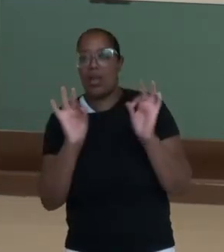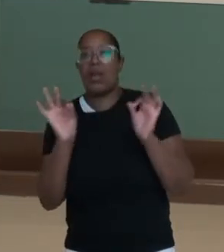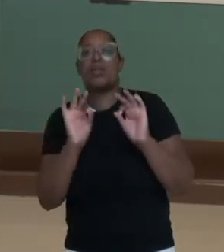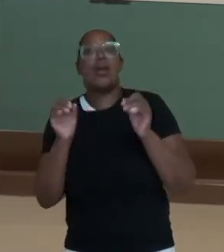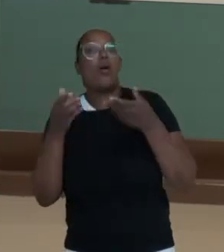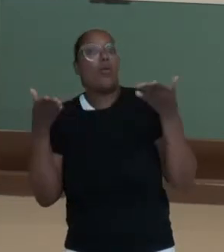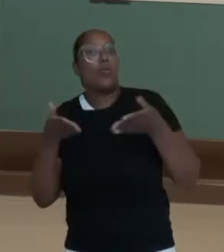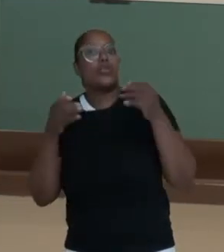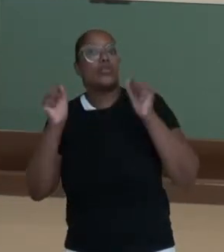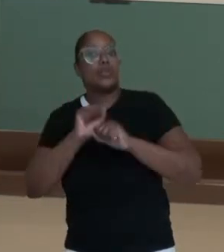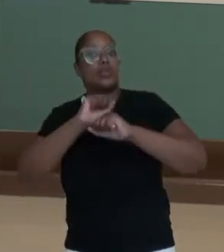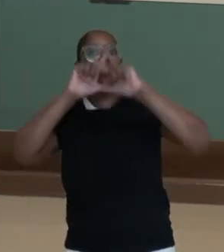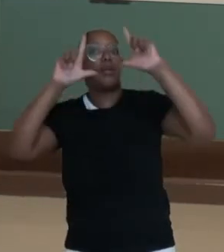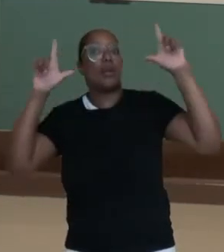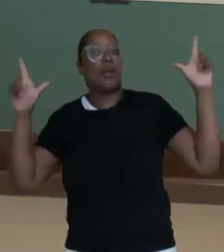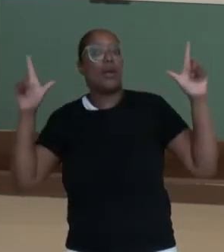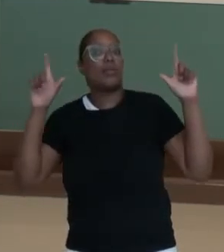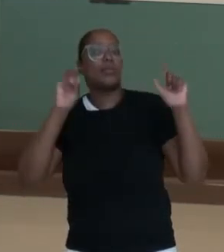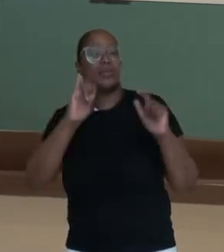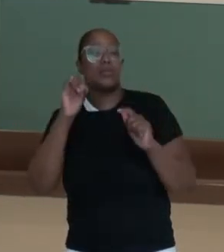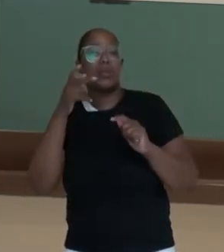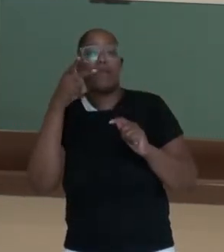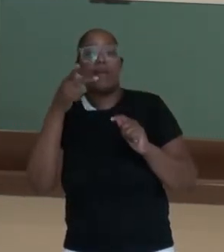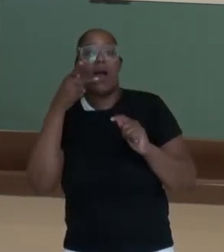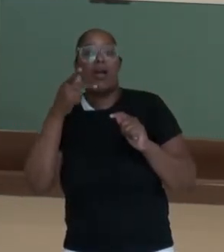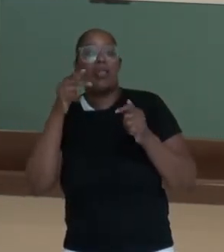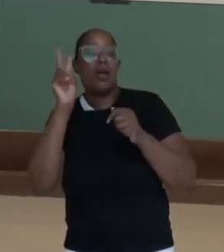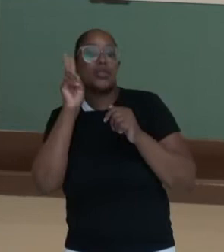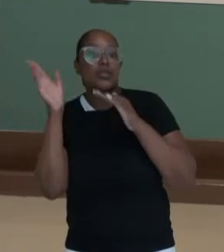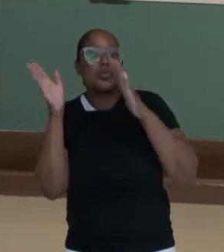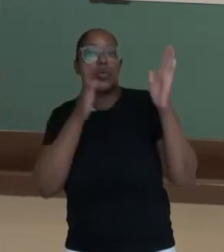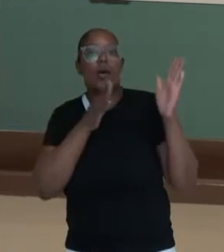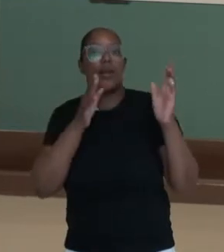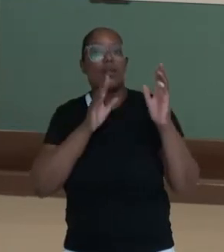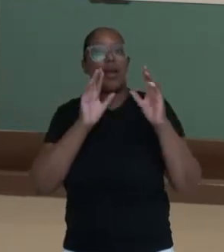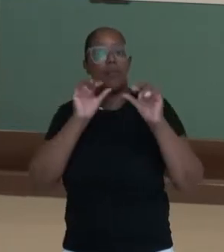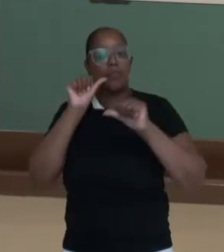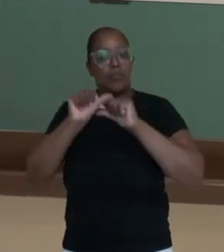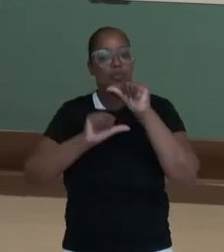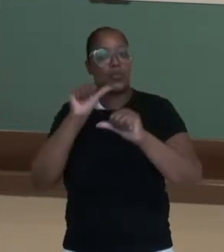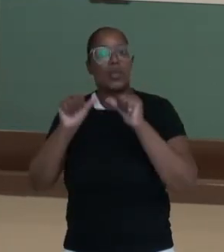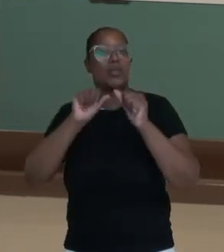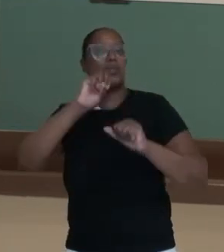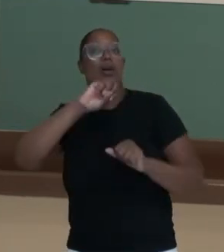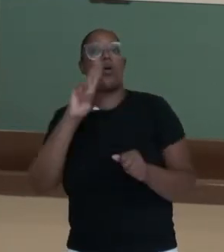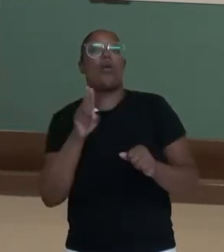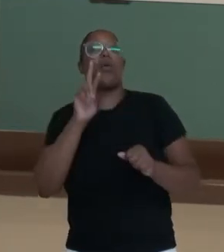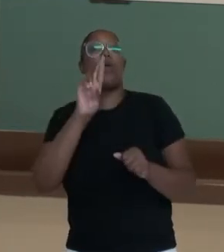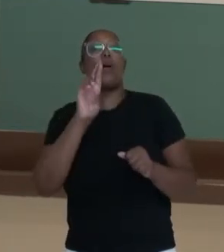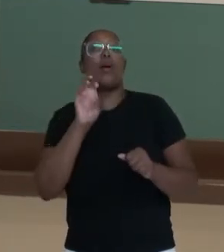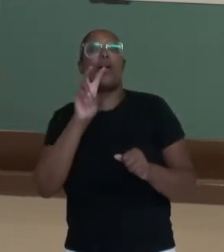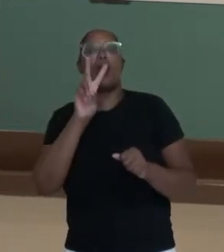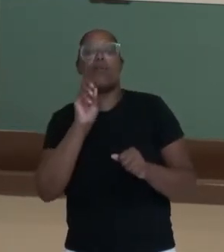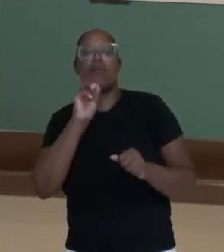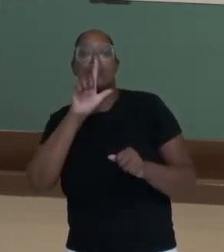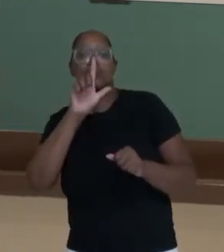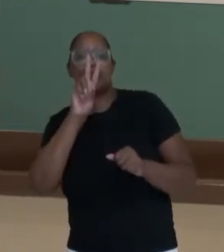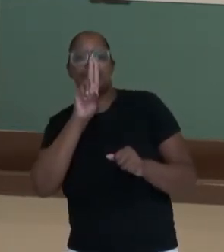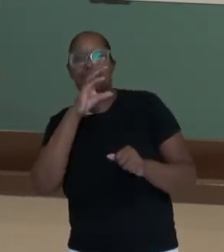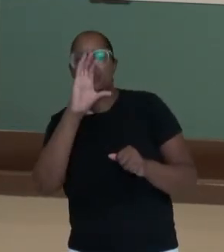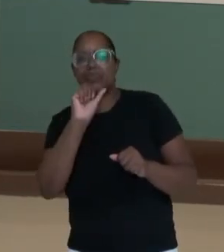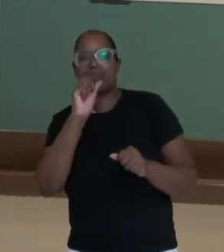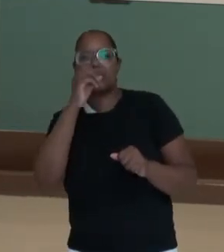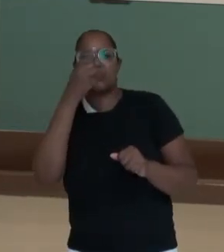por toda, quando a gente fala em sólido de revolução, que não é somente o cilindro que vai ser um sólido de revolução. Vamos começar entendendo